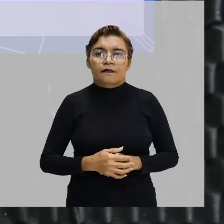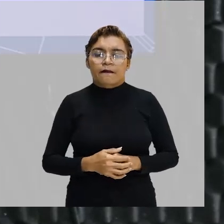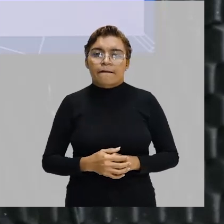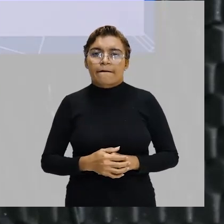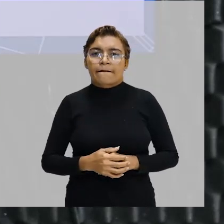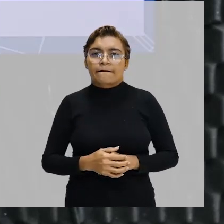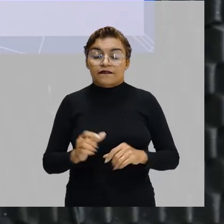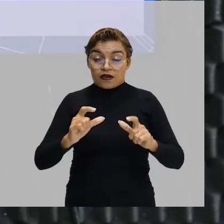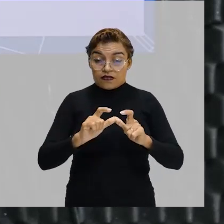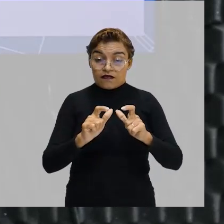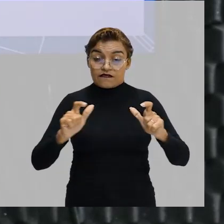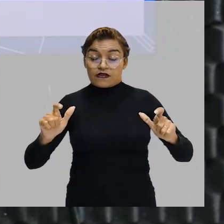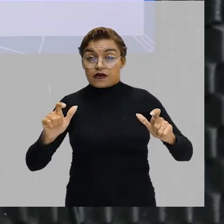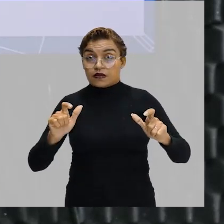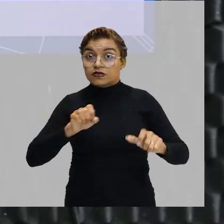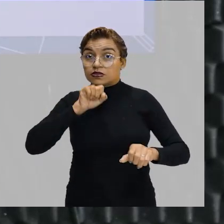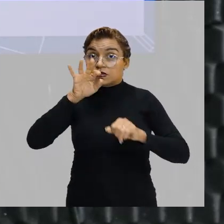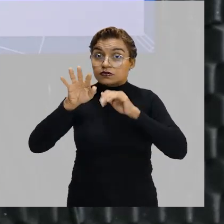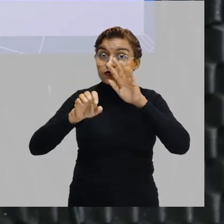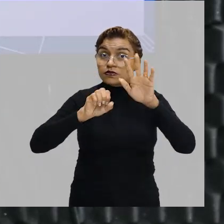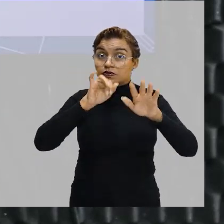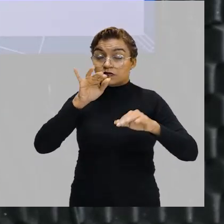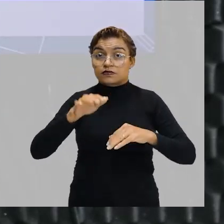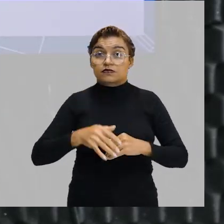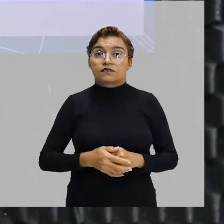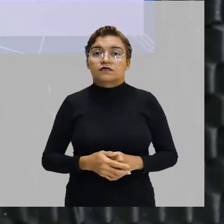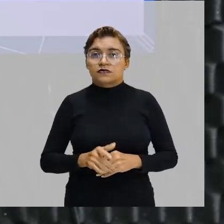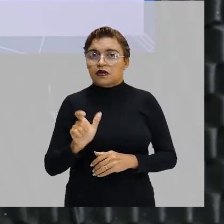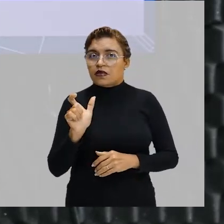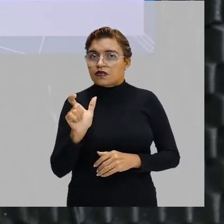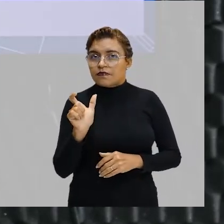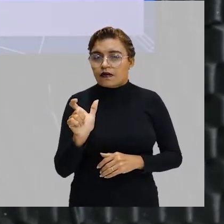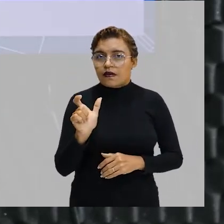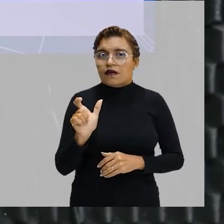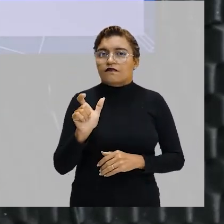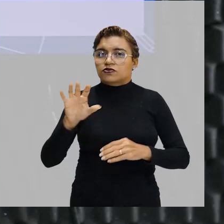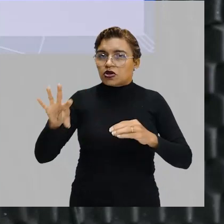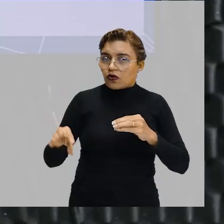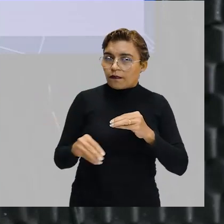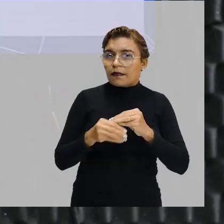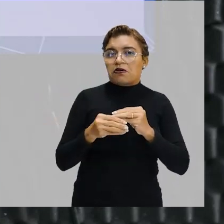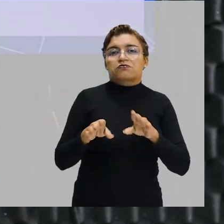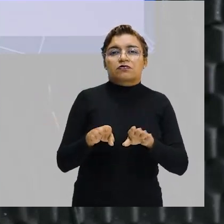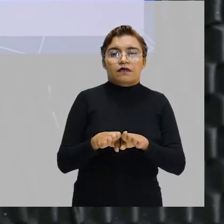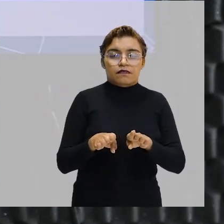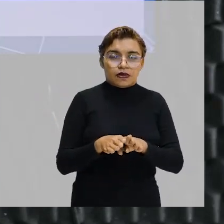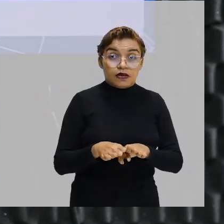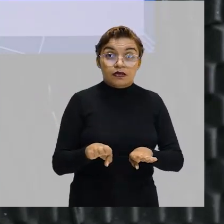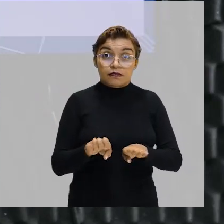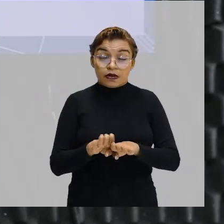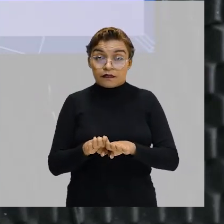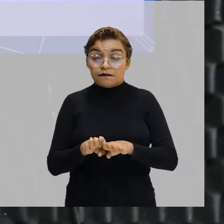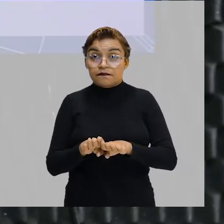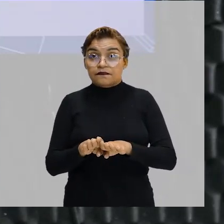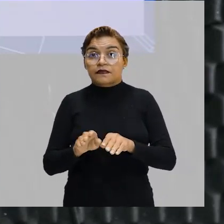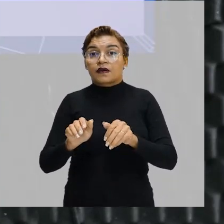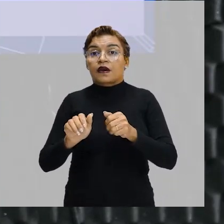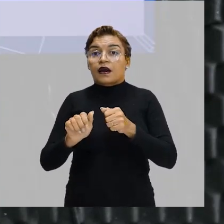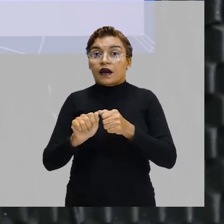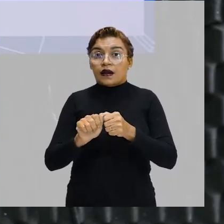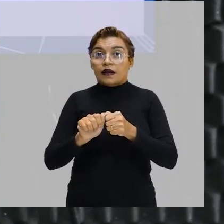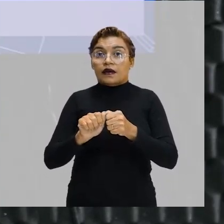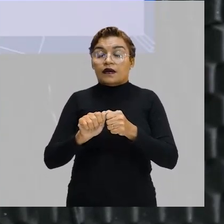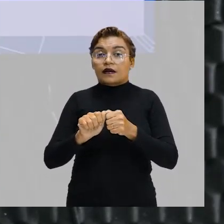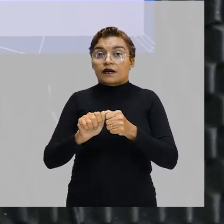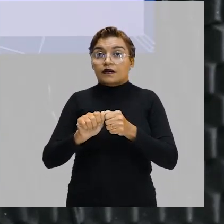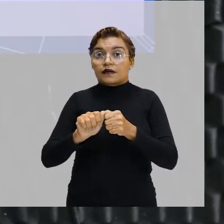estão ali, são termos acessórios, enfim. Aí eu tenho os advérbios, que são adjuntos adverbiais